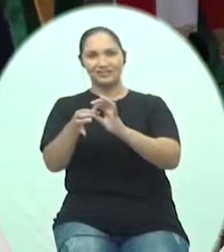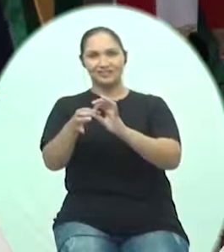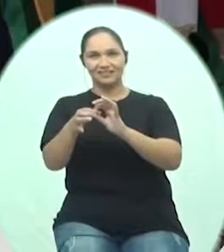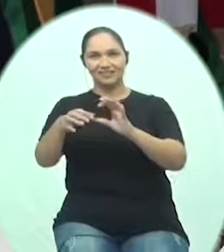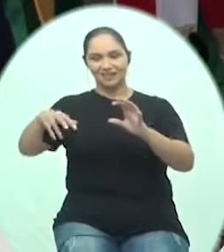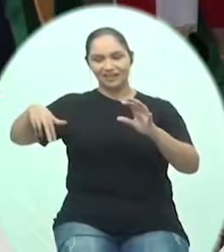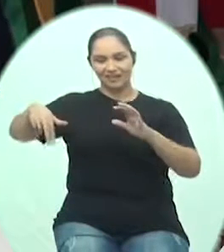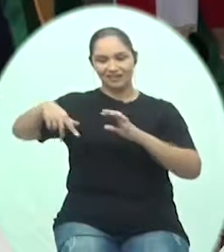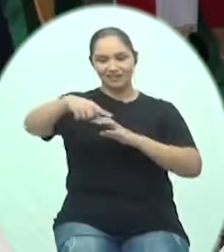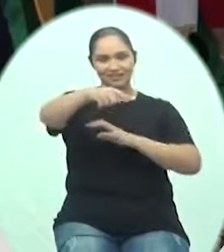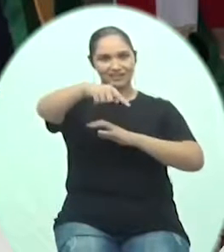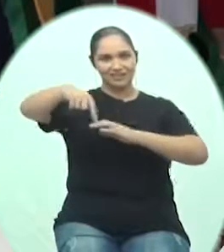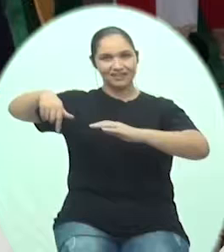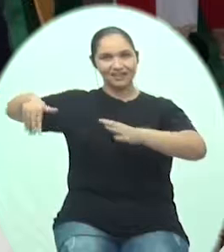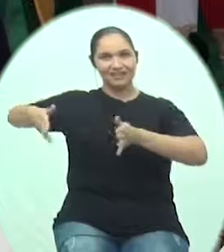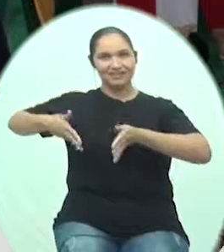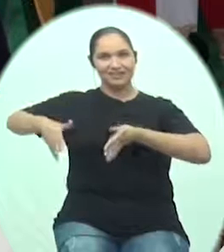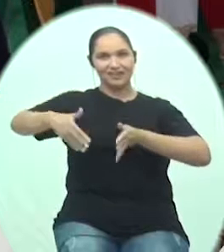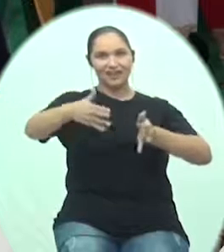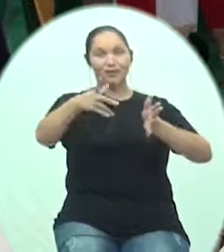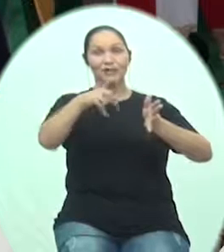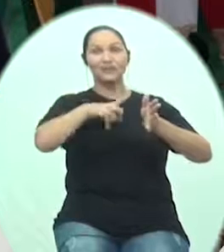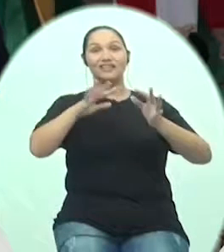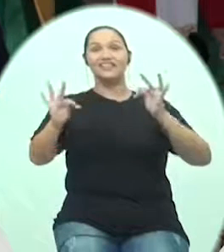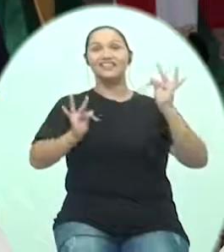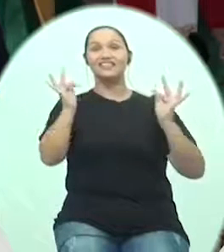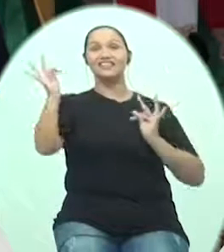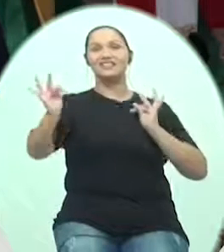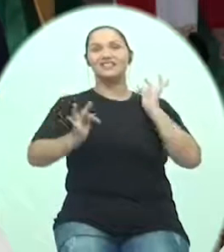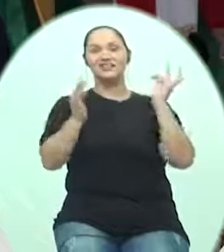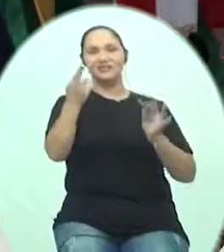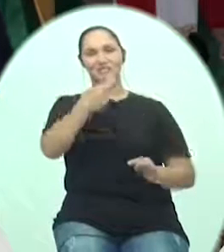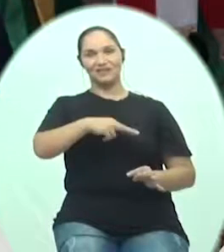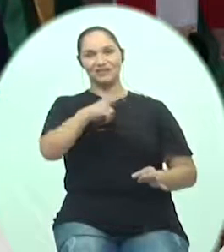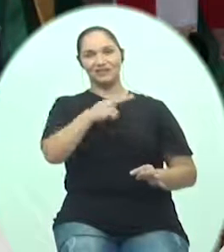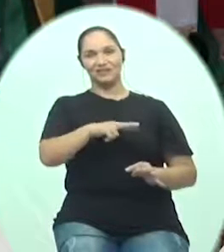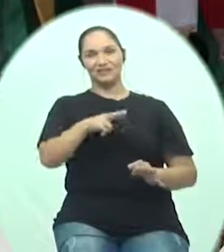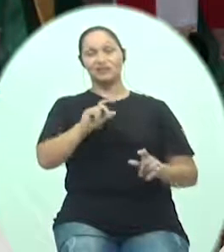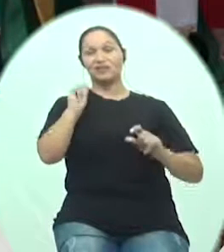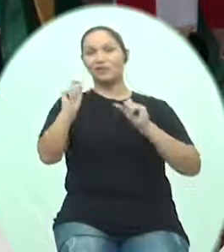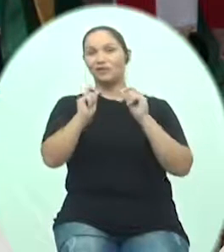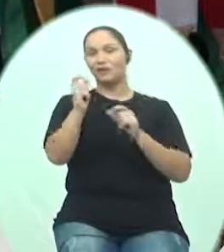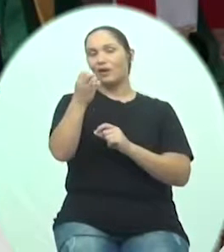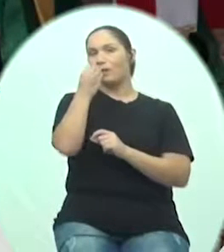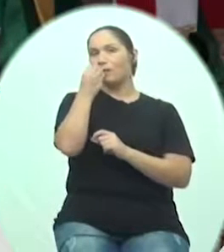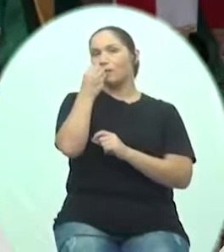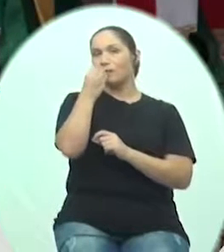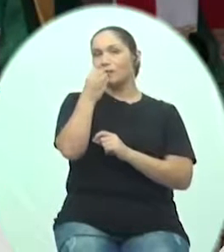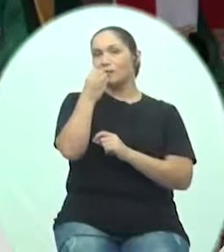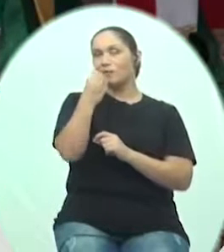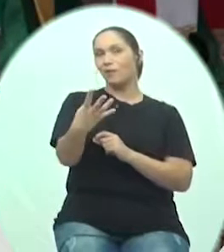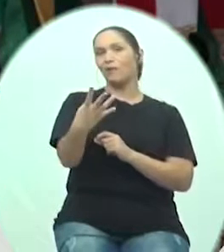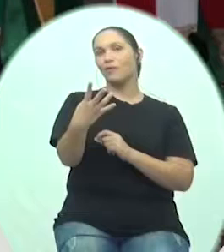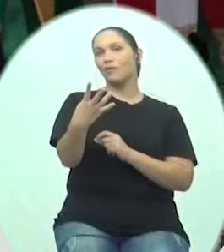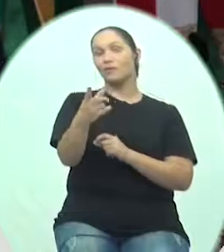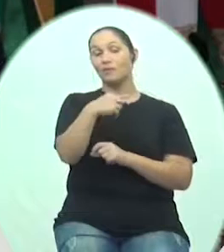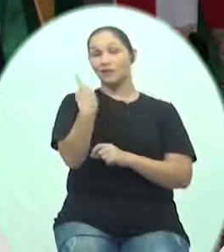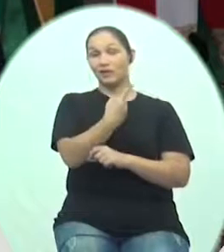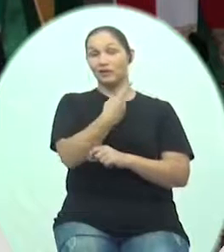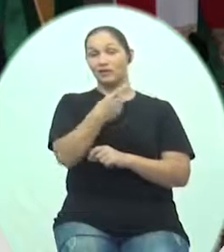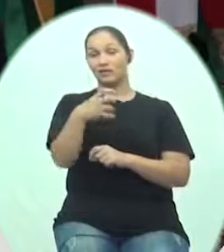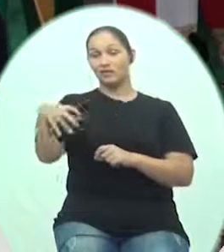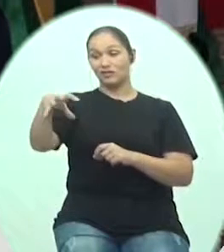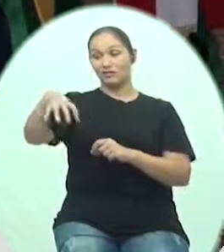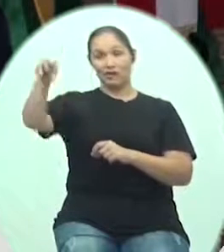proporcionar o grande turismo religioso religioso que é um bem que faz a nós e todos de Santa Catarina